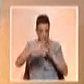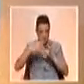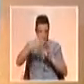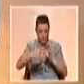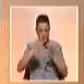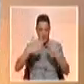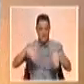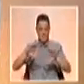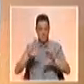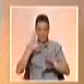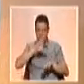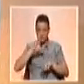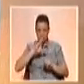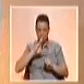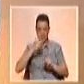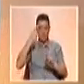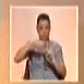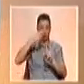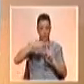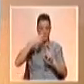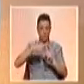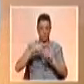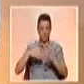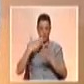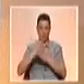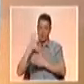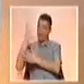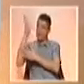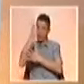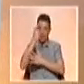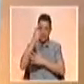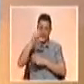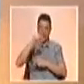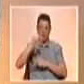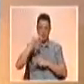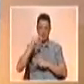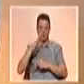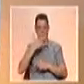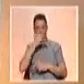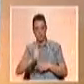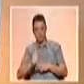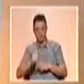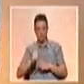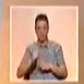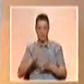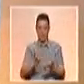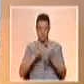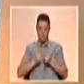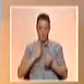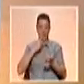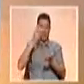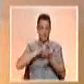mas depois os benefícios que vai ambientais, não só ambientais, em termos de estética, os benefícios de poupança de